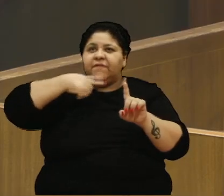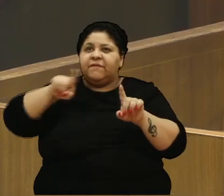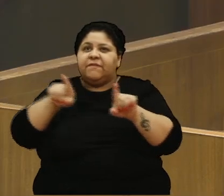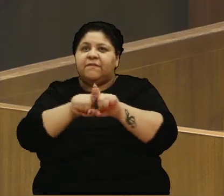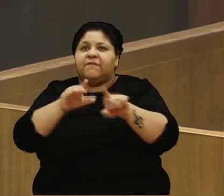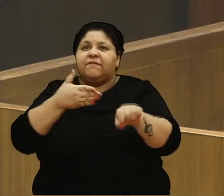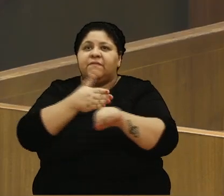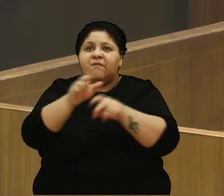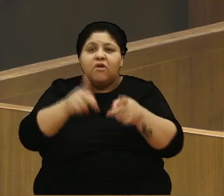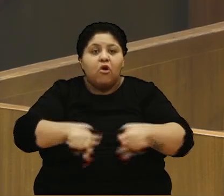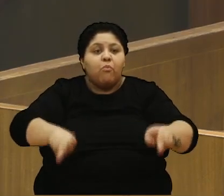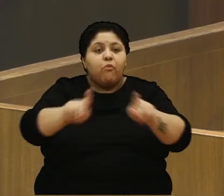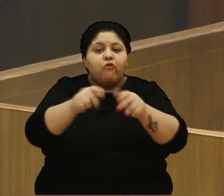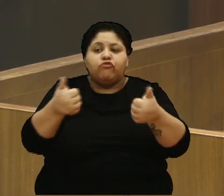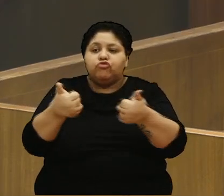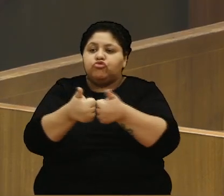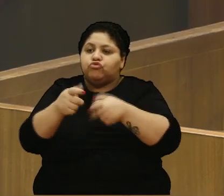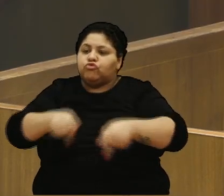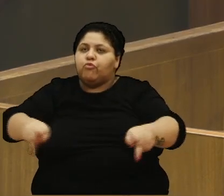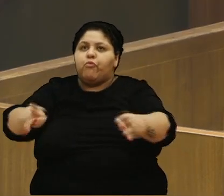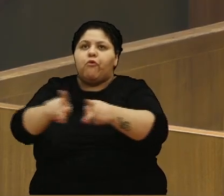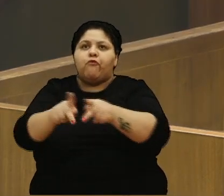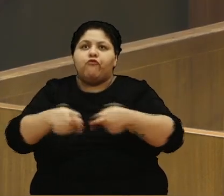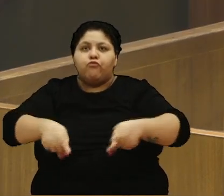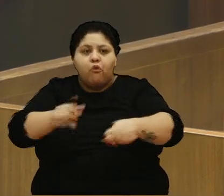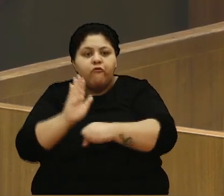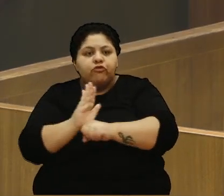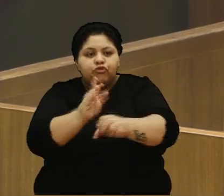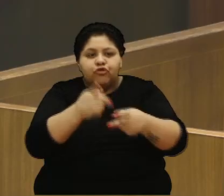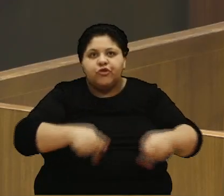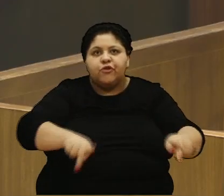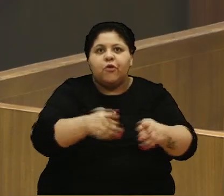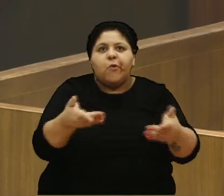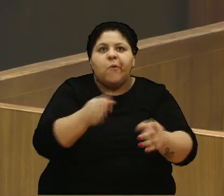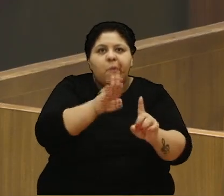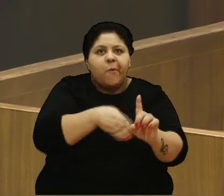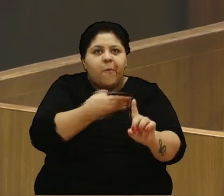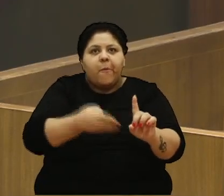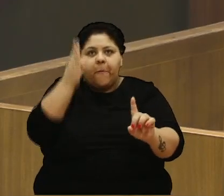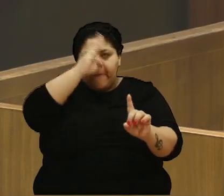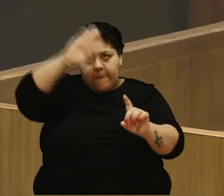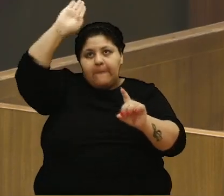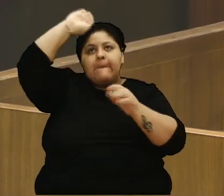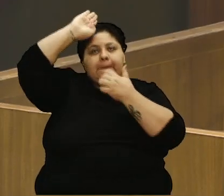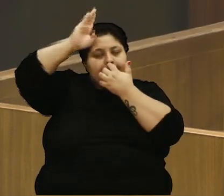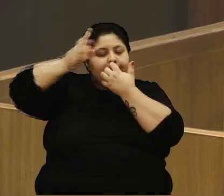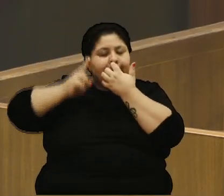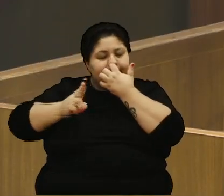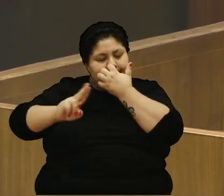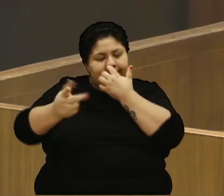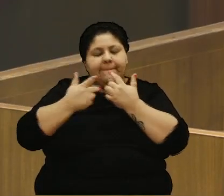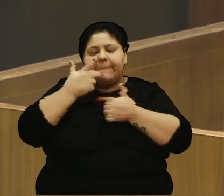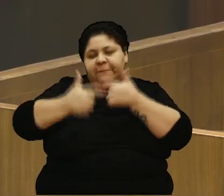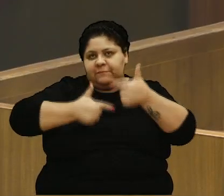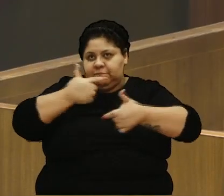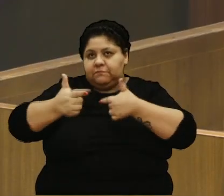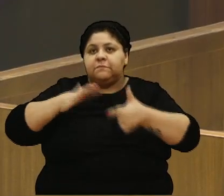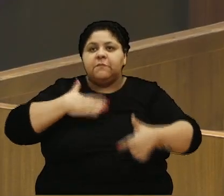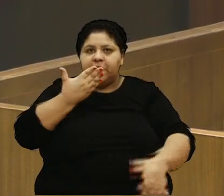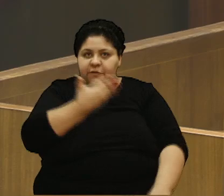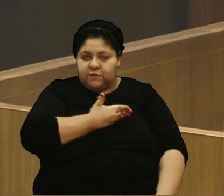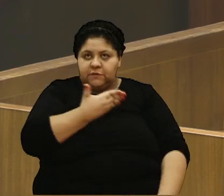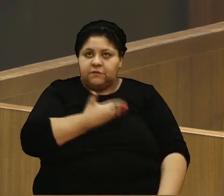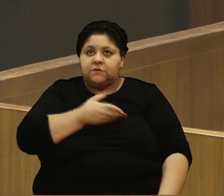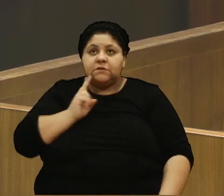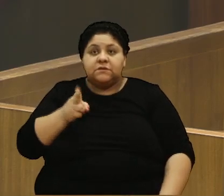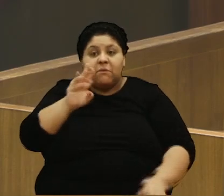que era o povo pelo povo. Então, assim, eu já homenageei aqui os bombeiros militares e sempre vou falar do serviço deles, são meus amigos, sempre